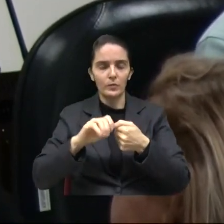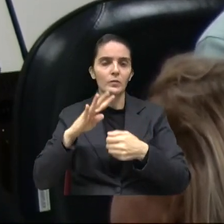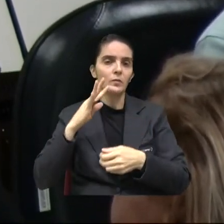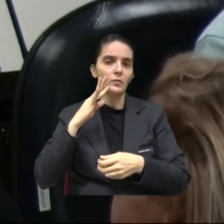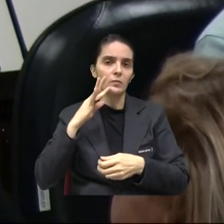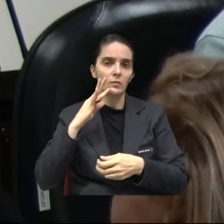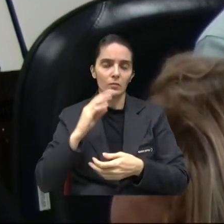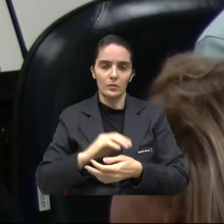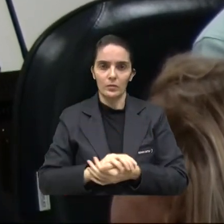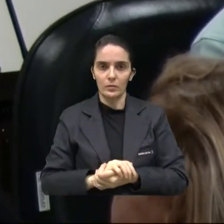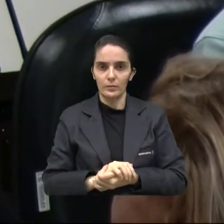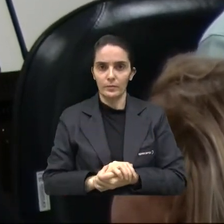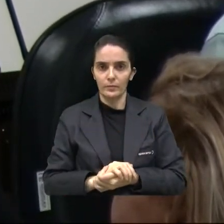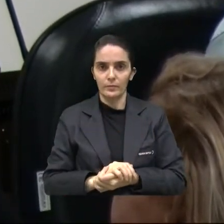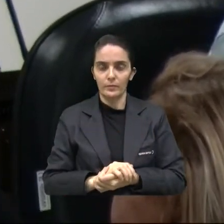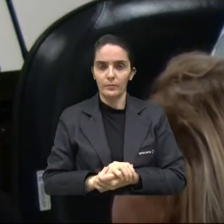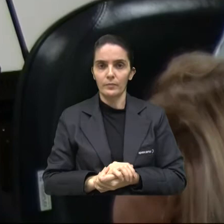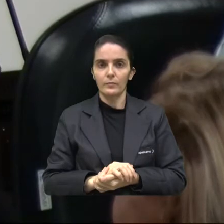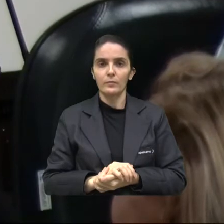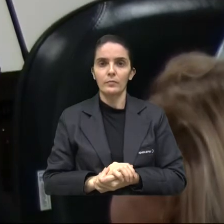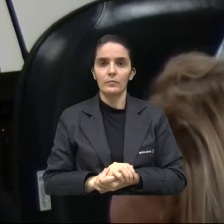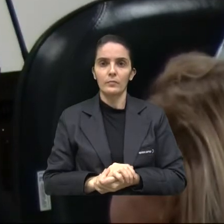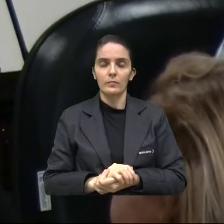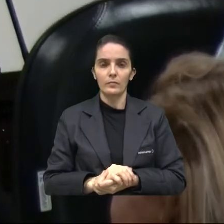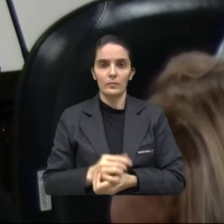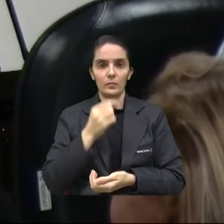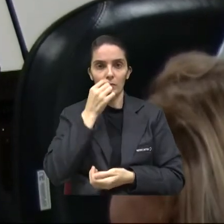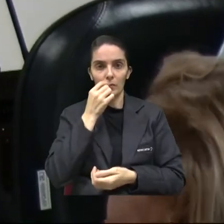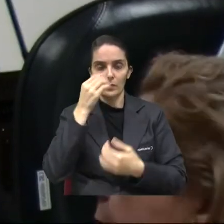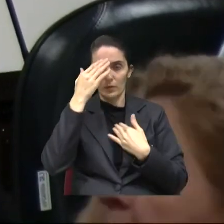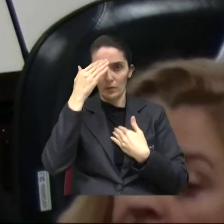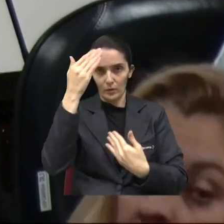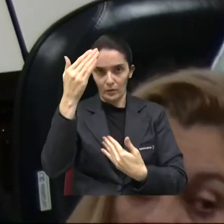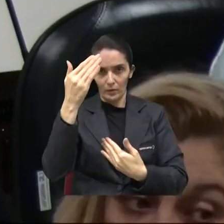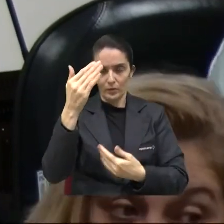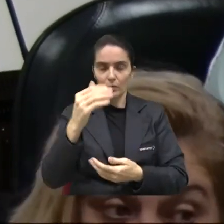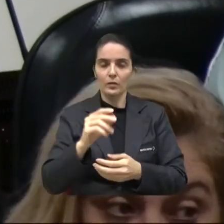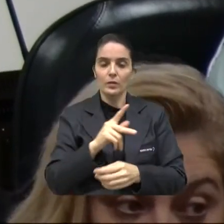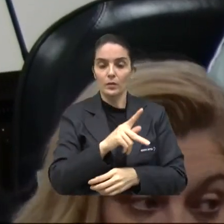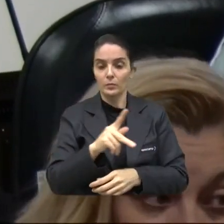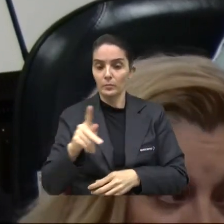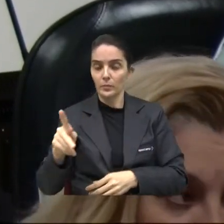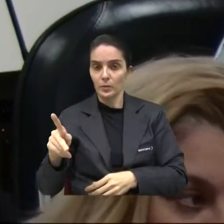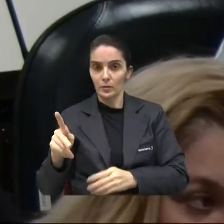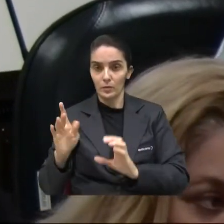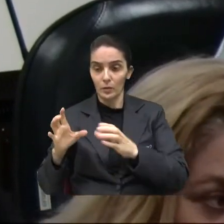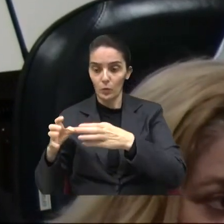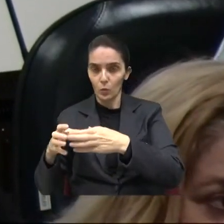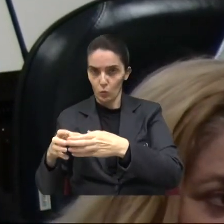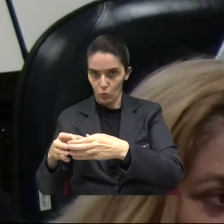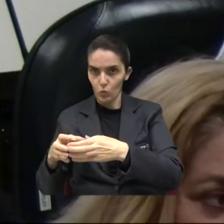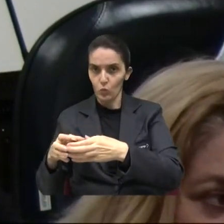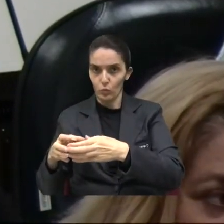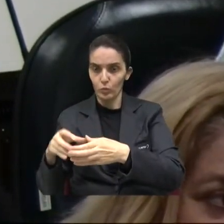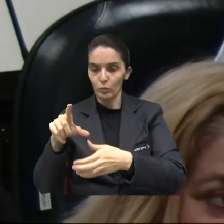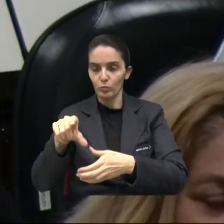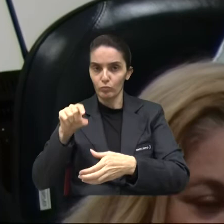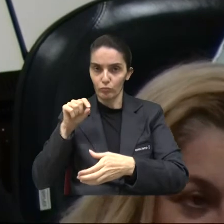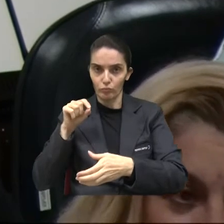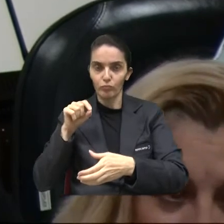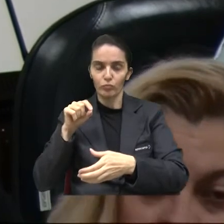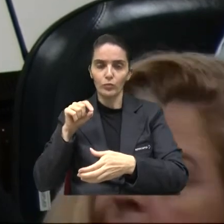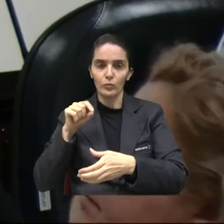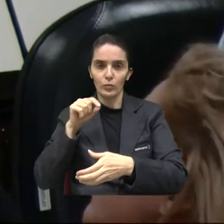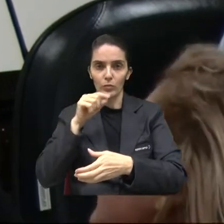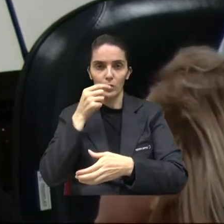quarta-feira. Então, eu gostaria, né, de agradecer a presidente da comissão em me designar e ir até essa